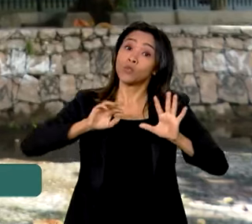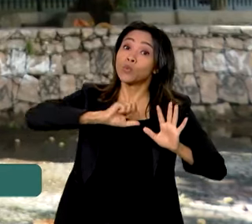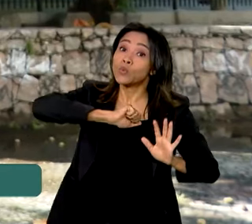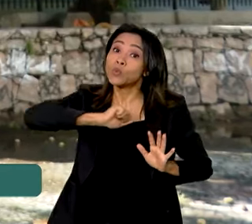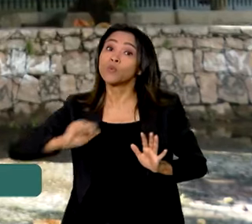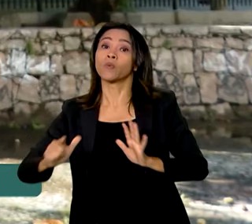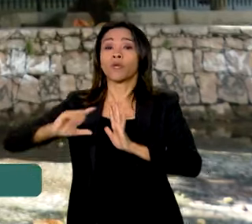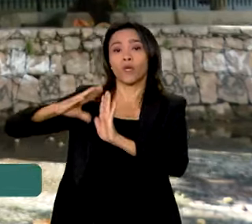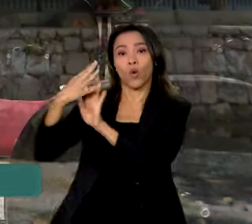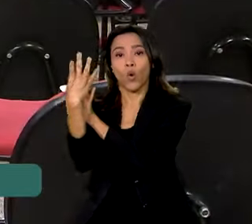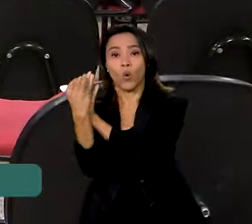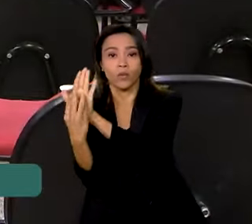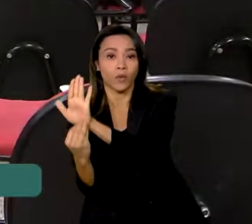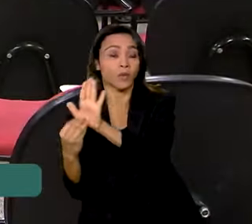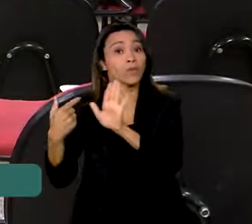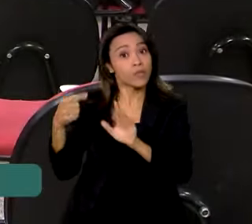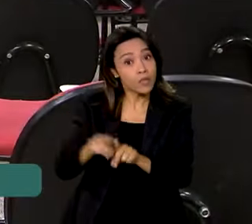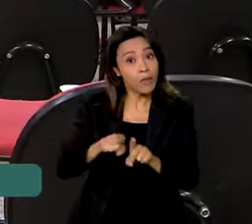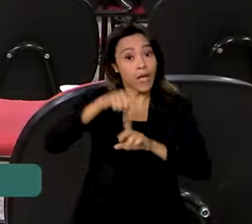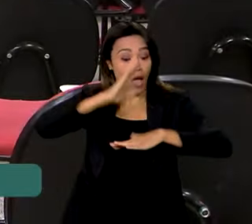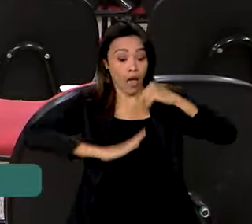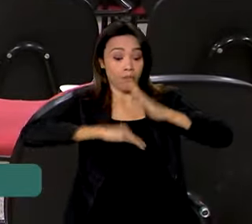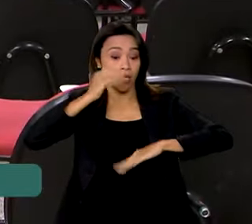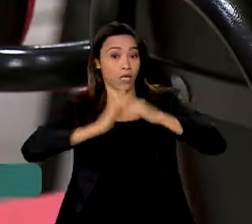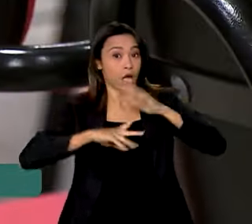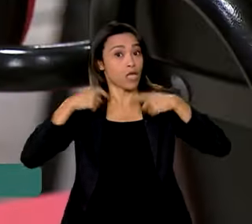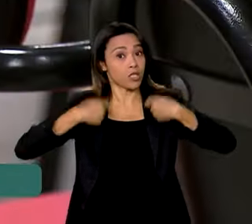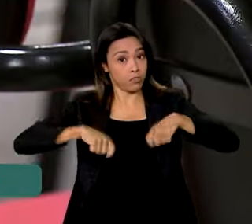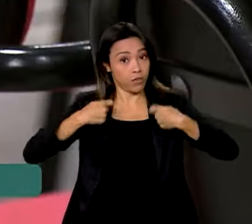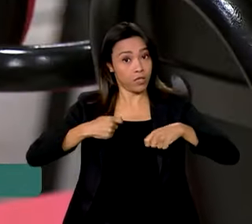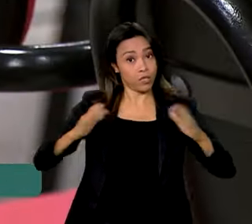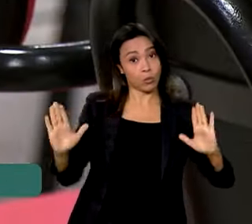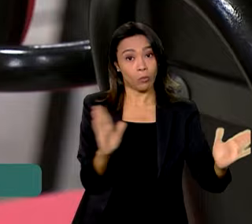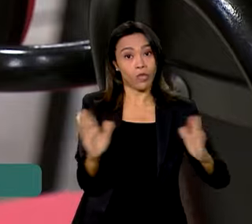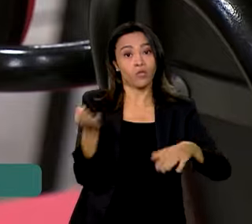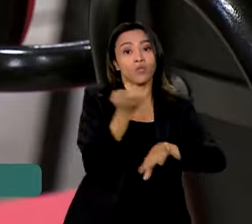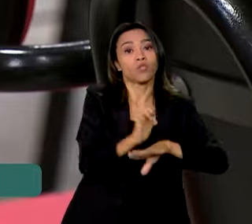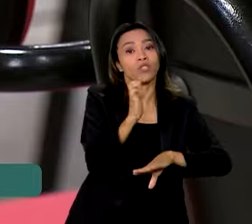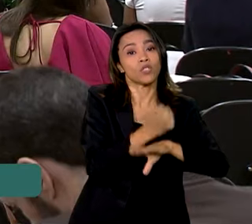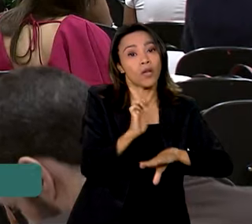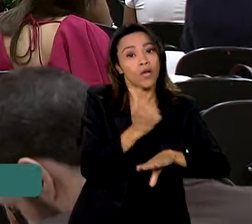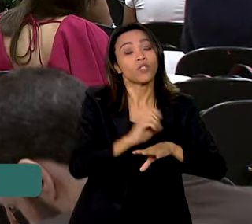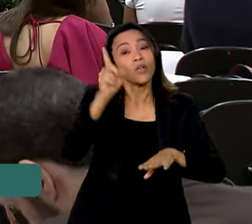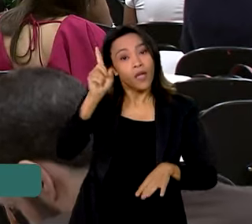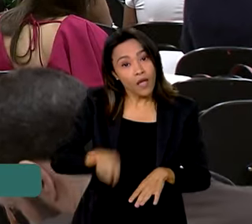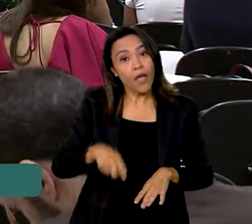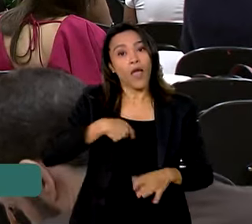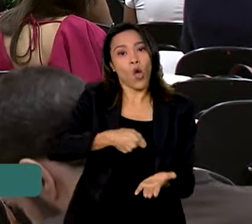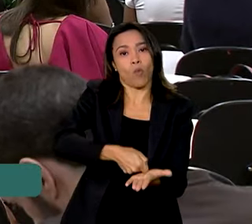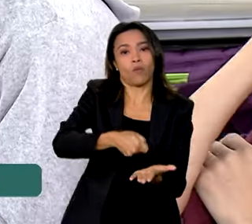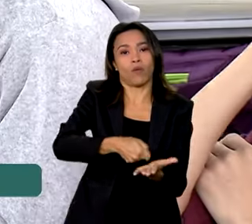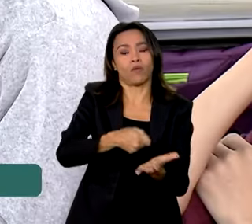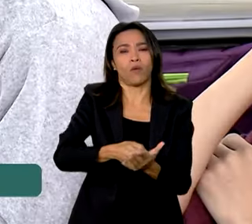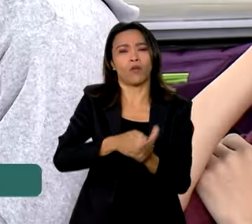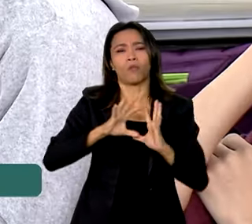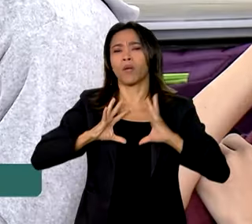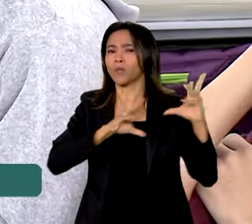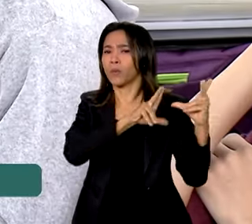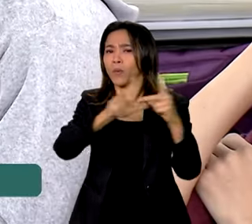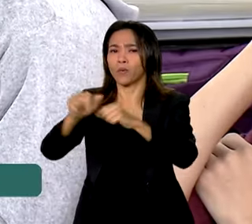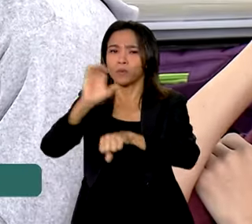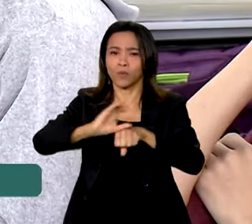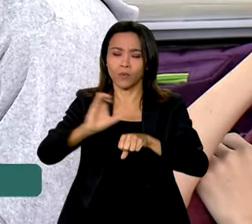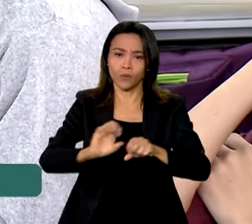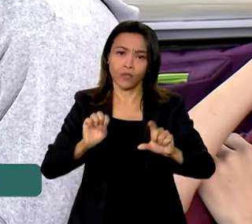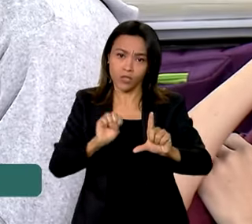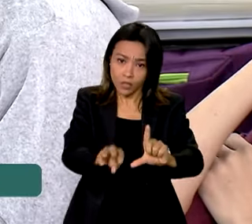as habilidades adquiridas durante o tempo do estágio supervisionado, que é obrigatório para todas as licenciaturas. A estimativa do Ministério